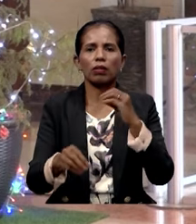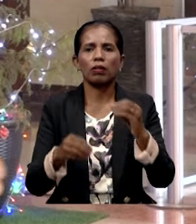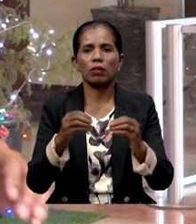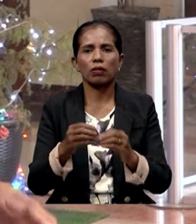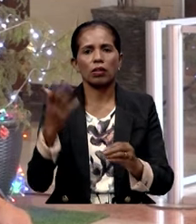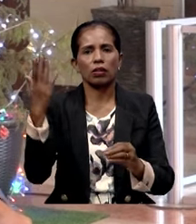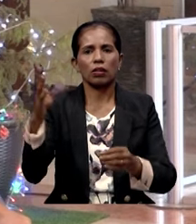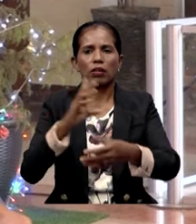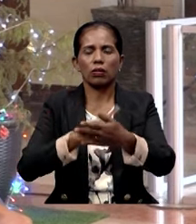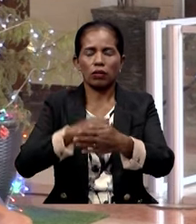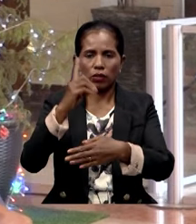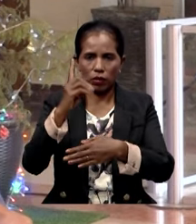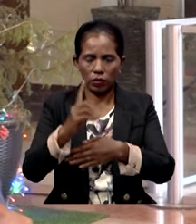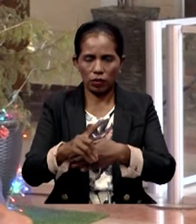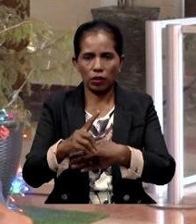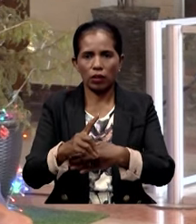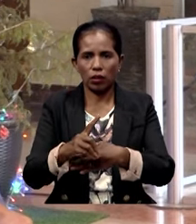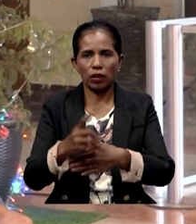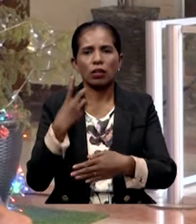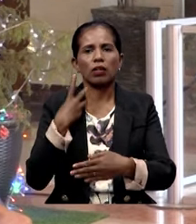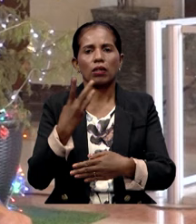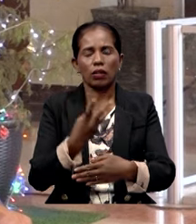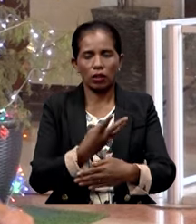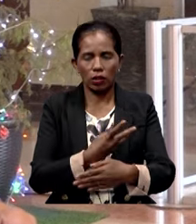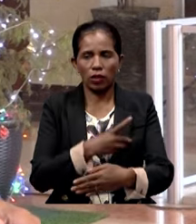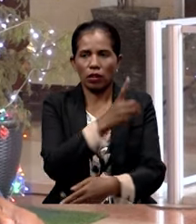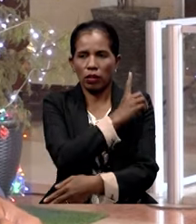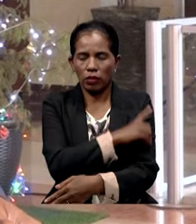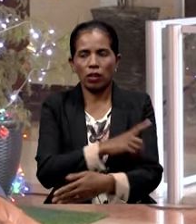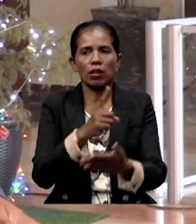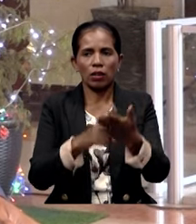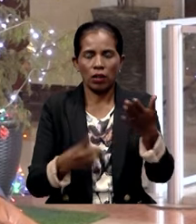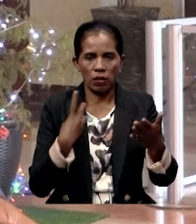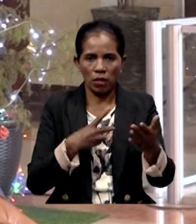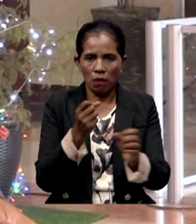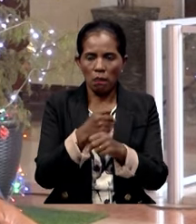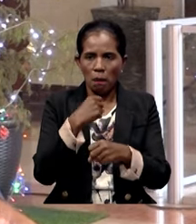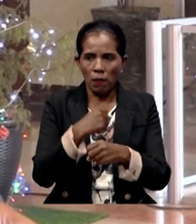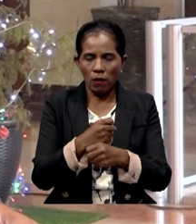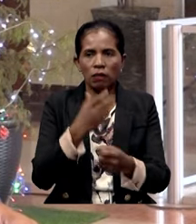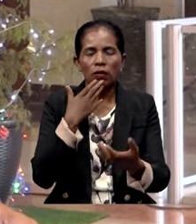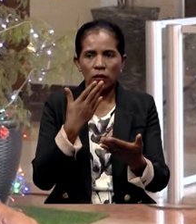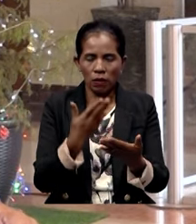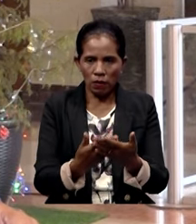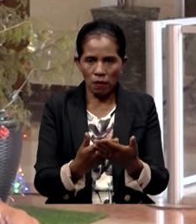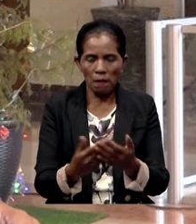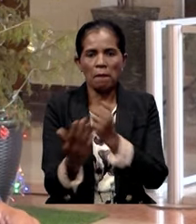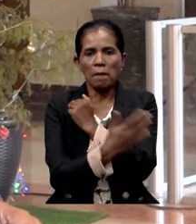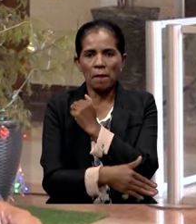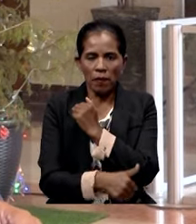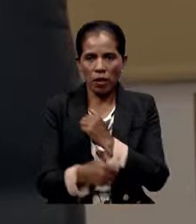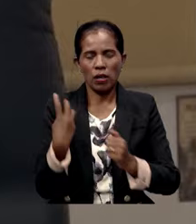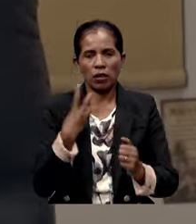o desenvolvimento da minha defesa, né? Saída uma guita bela, halo, dia que eu tenho, o rai na bem, uma guita